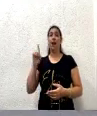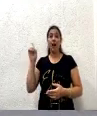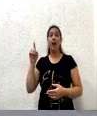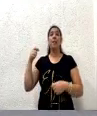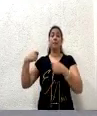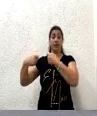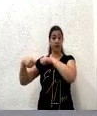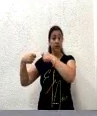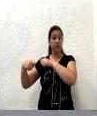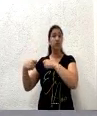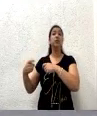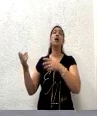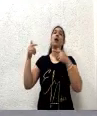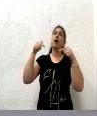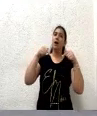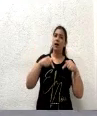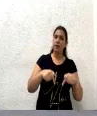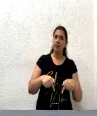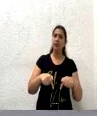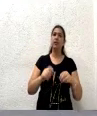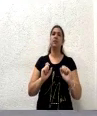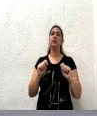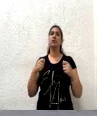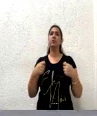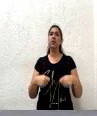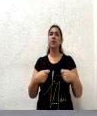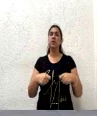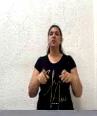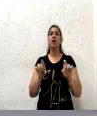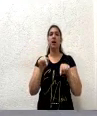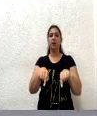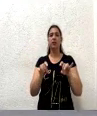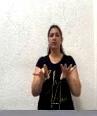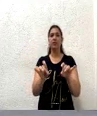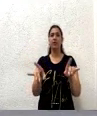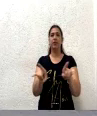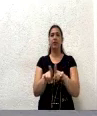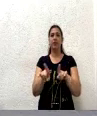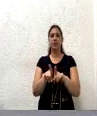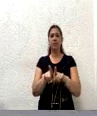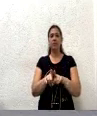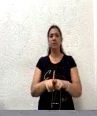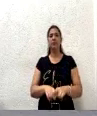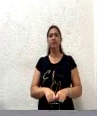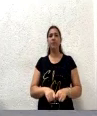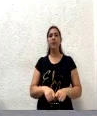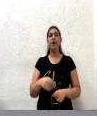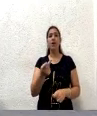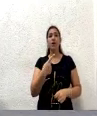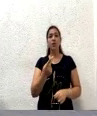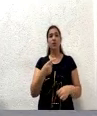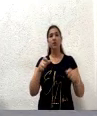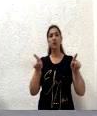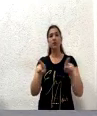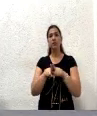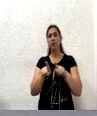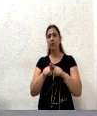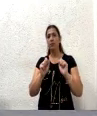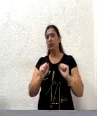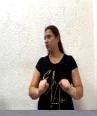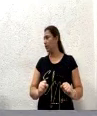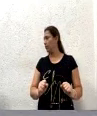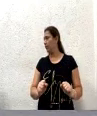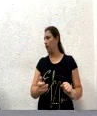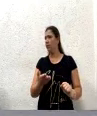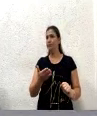necessário, mas a ideia do consórcio aqui também, dentro desse projeto de lei, é que a gente também possa contar